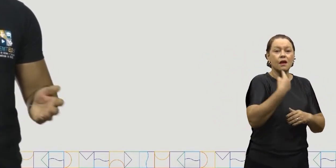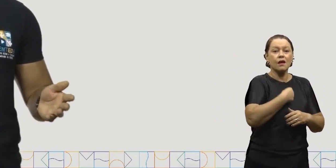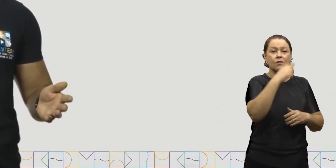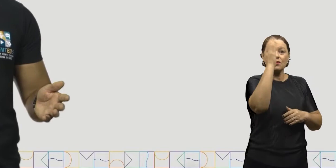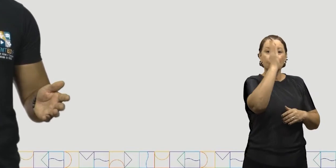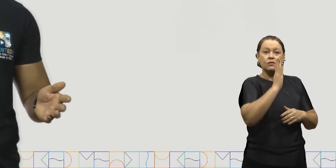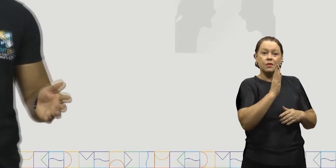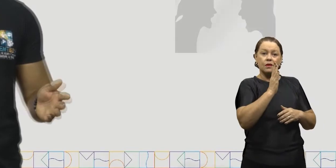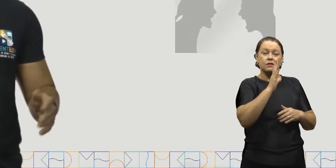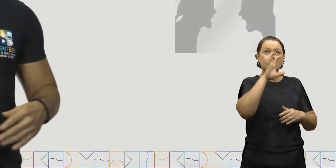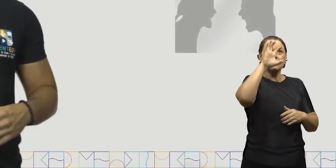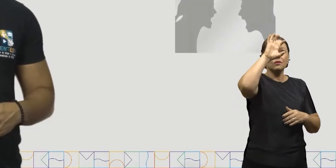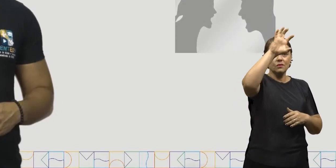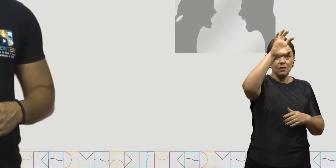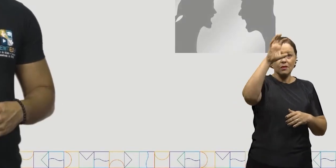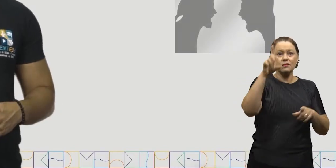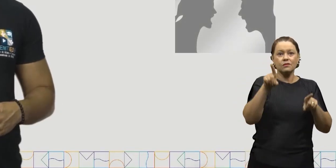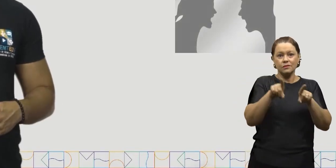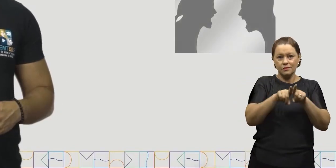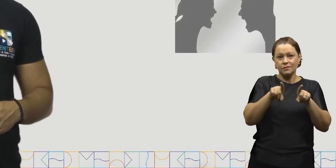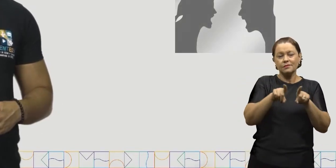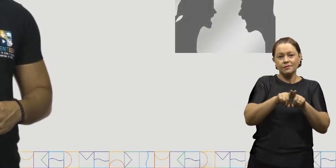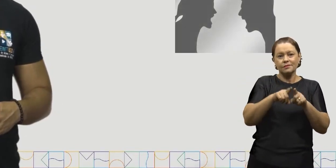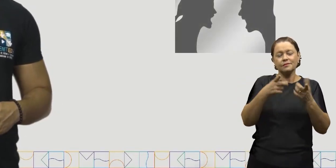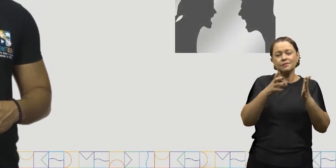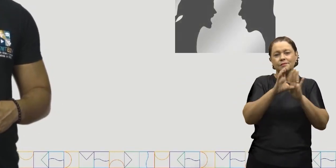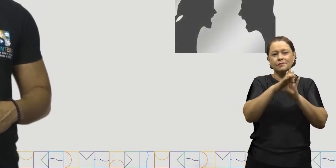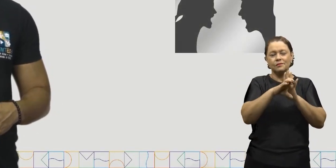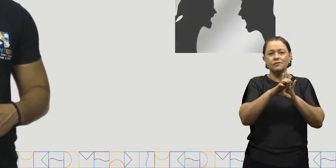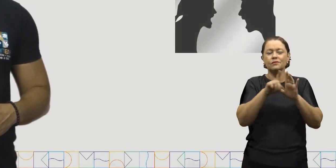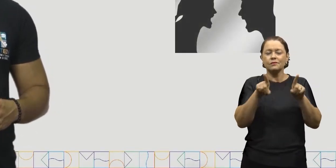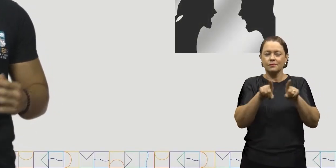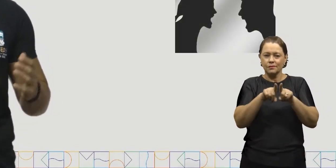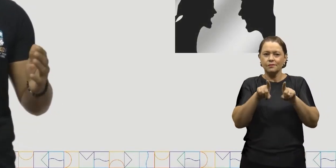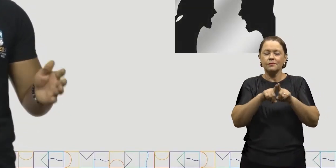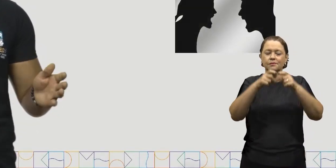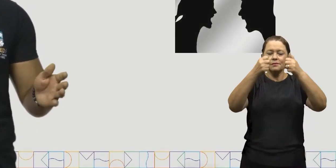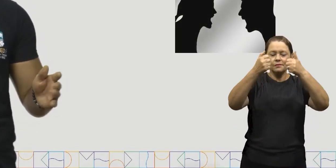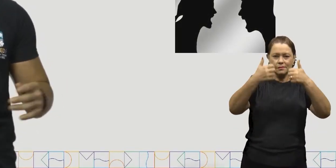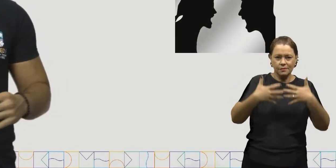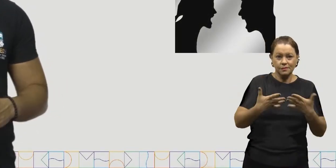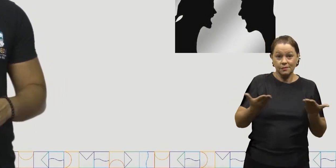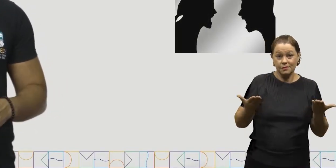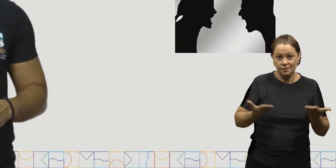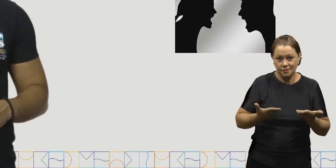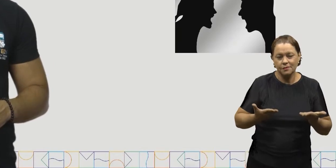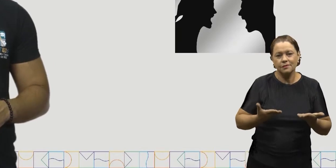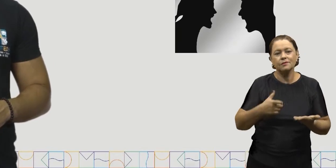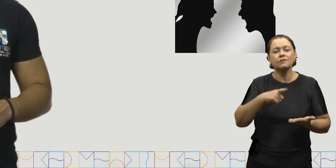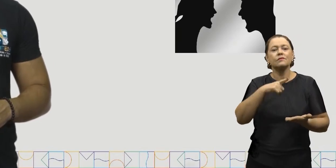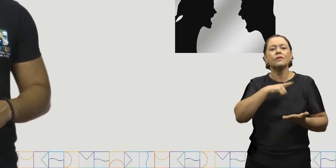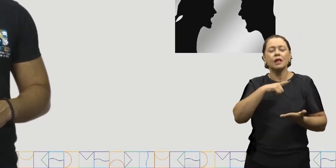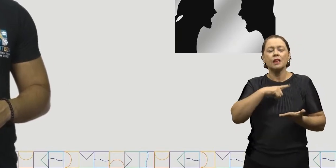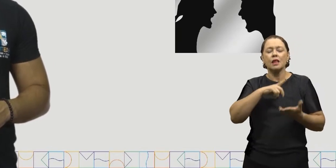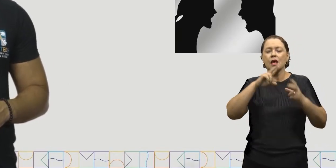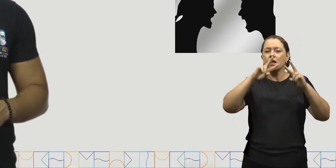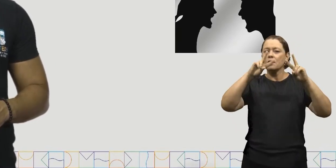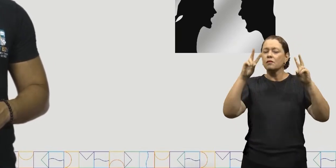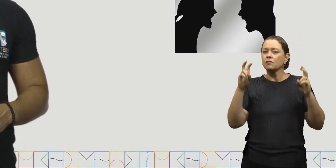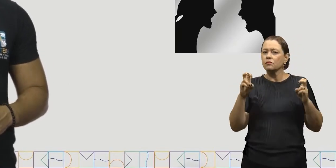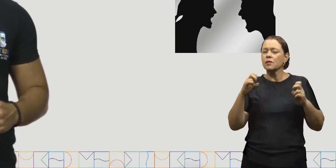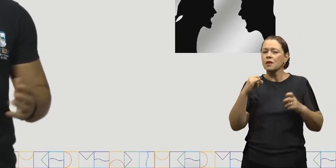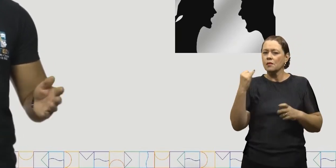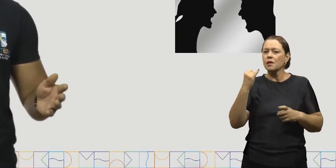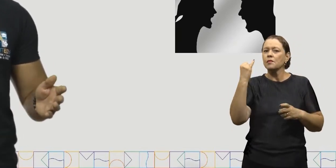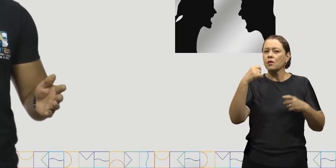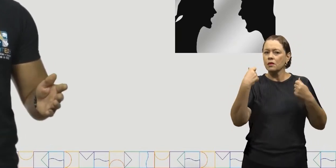país e no nosso estado? Ainda em relação a esses conceitos que falamos hoje sobre migração e imigração, tem um tema bem